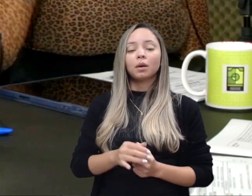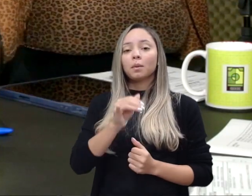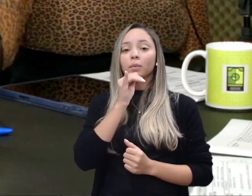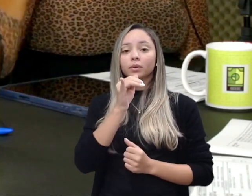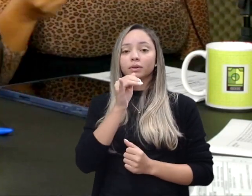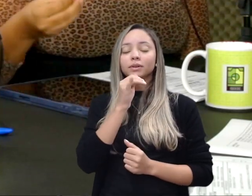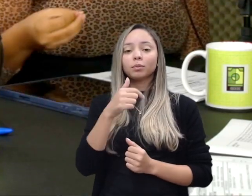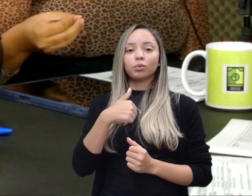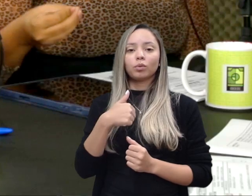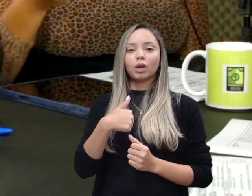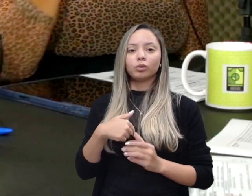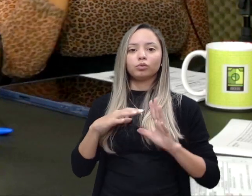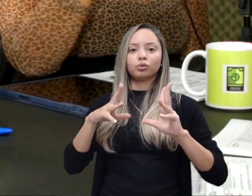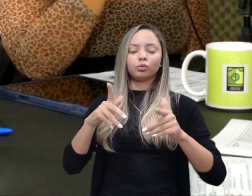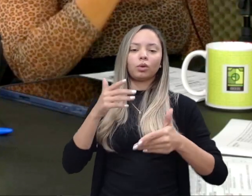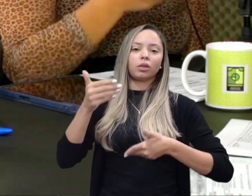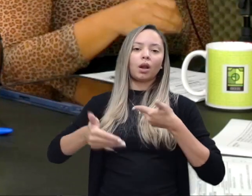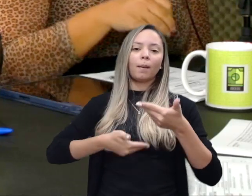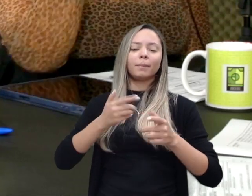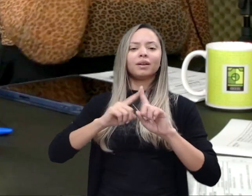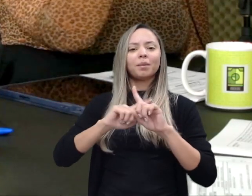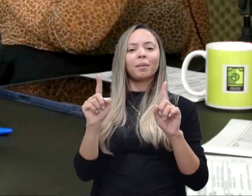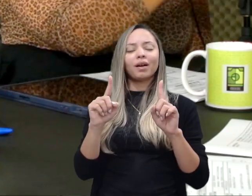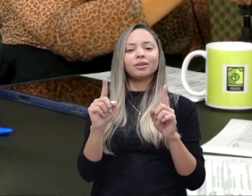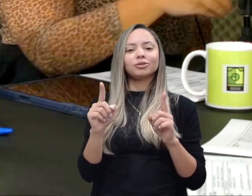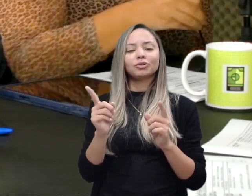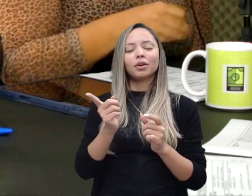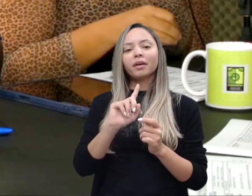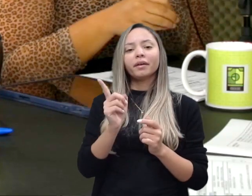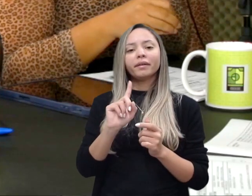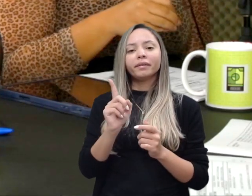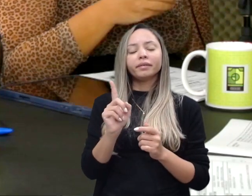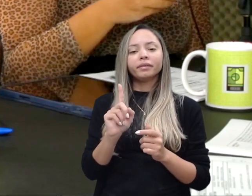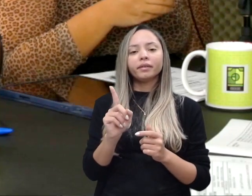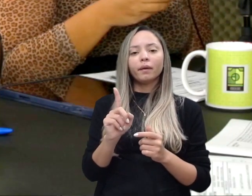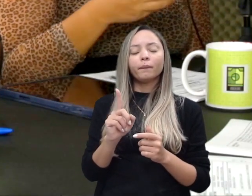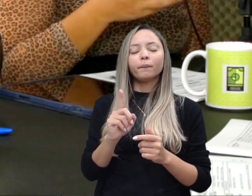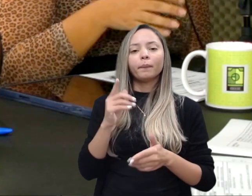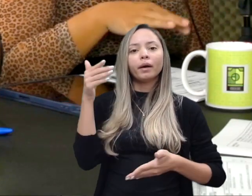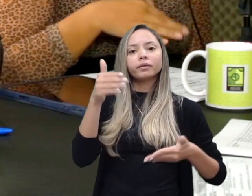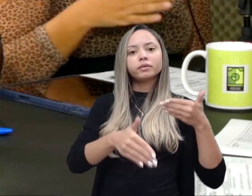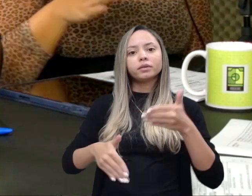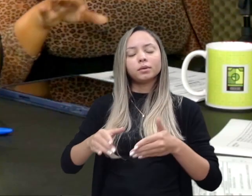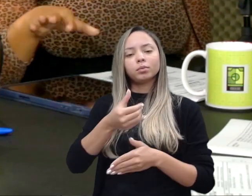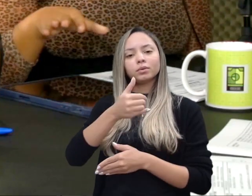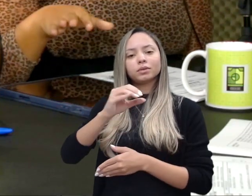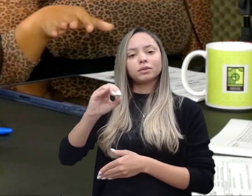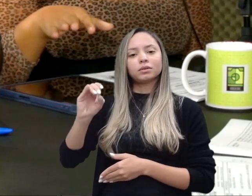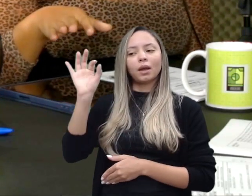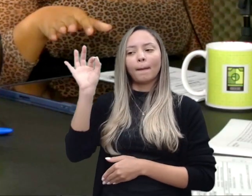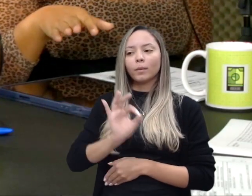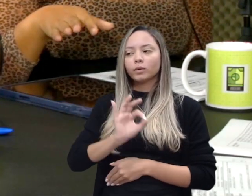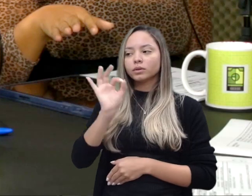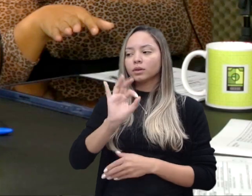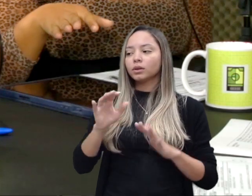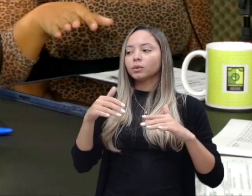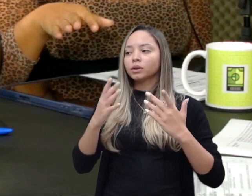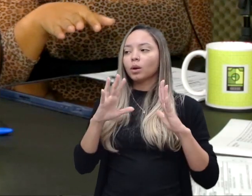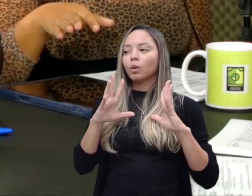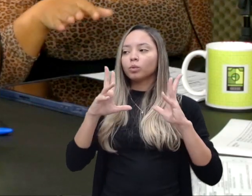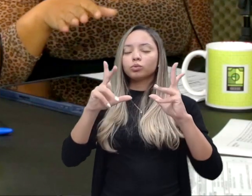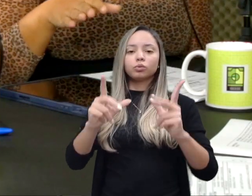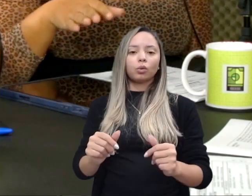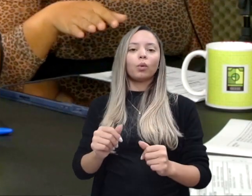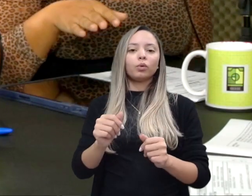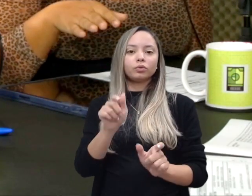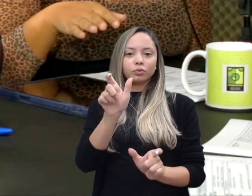com todas as minhas terapias se eu não estou sendo funcional lá naquele espaço. E aí acaba que todos os nossos pacientes, Nara, teve alguma